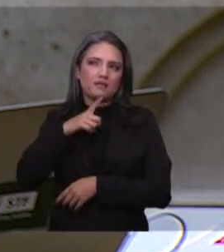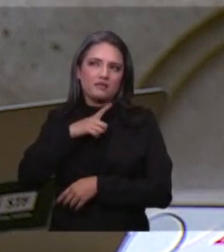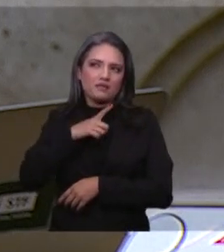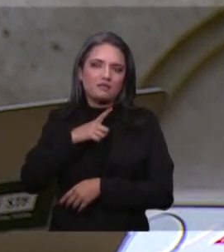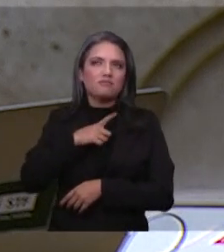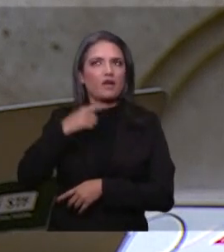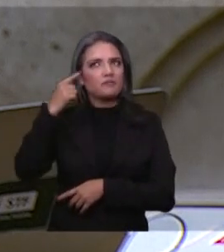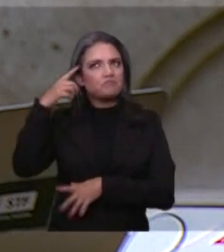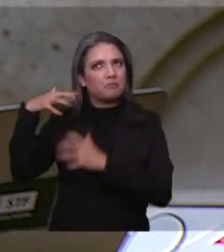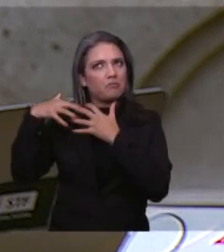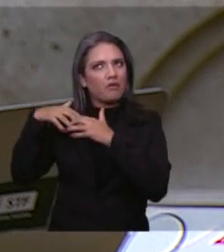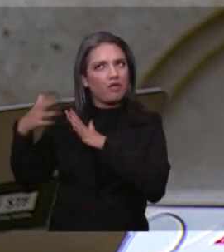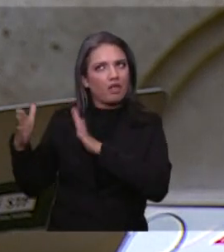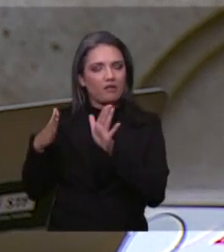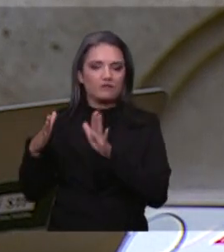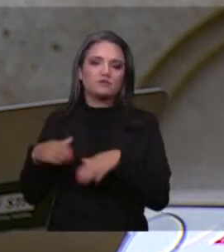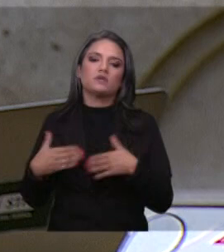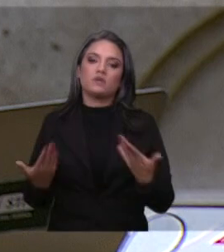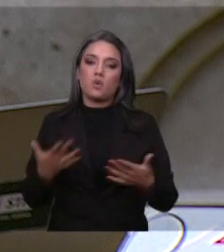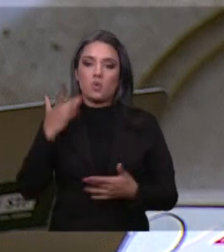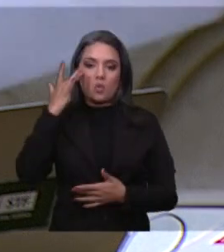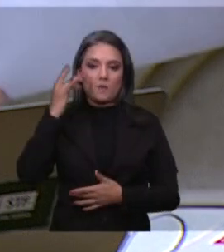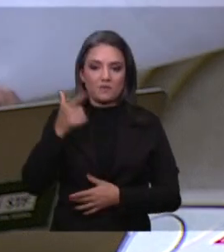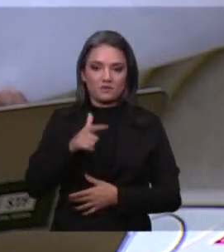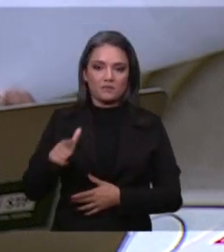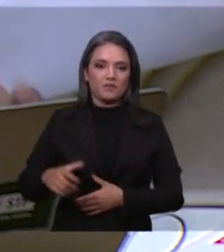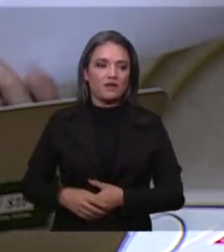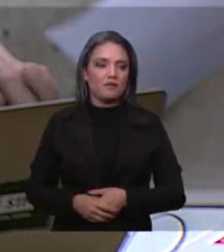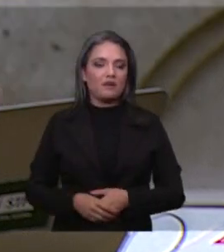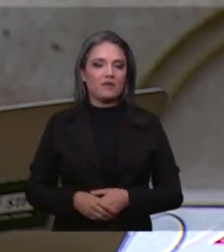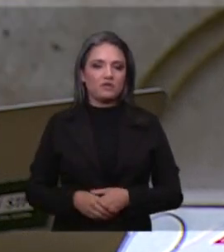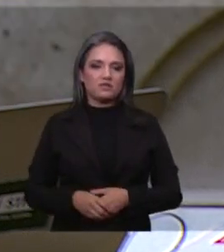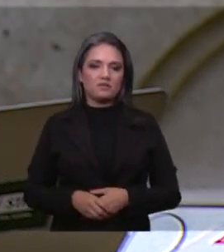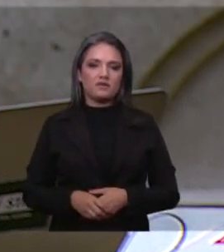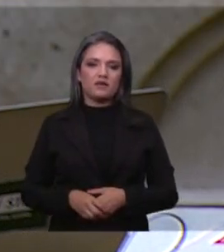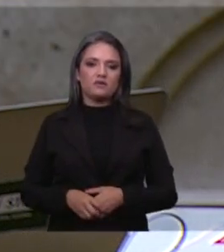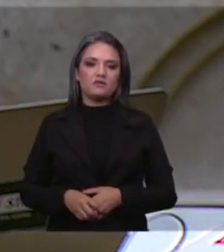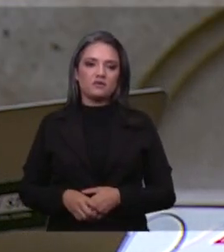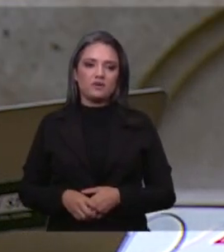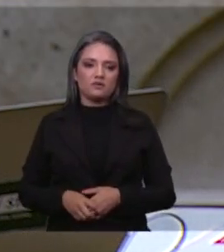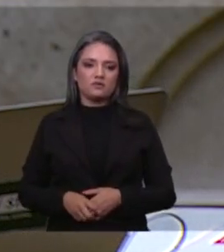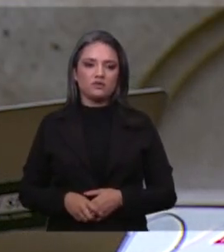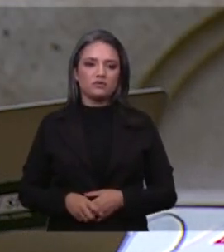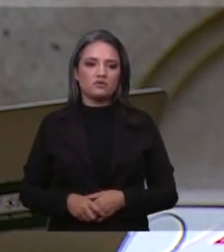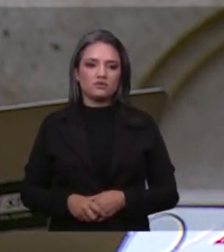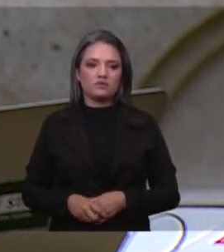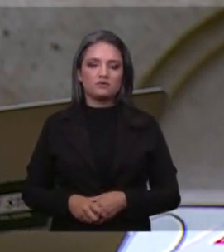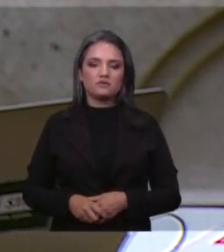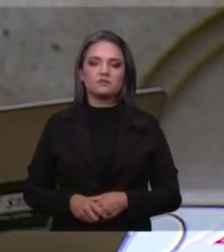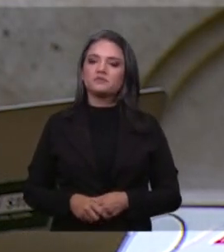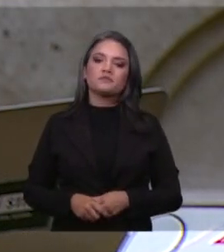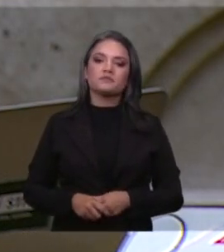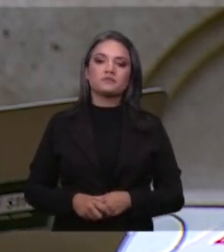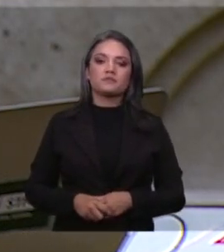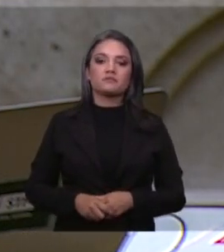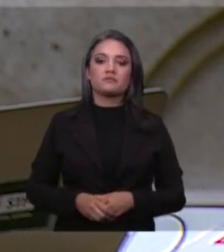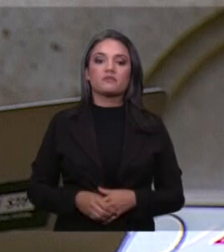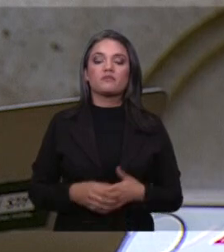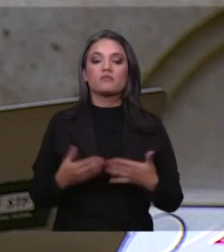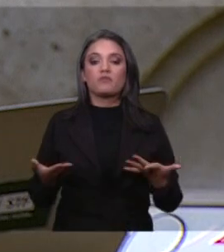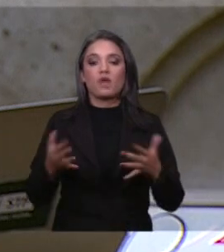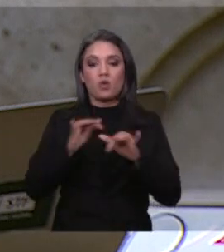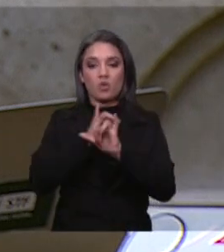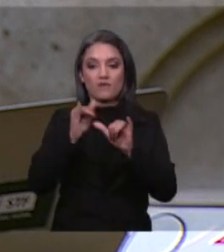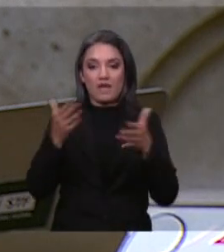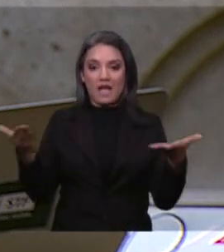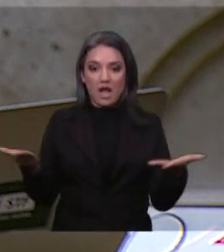complexidade, por isso não separei só para sustentação. Ok? Eu queria avisar, se todos puderem, por favor, nós vamos